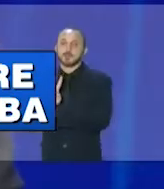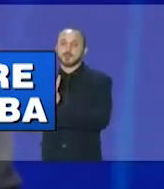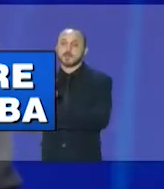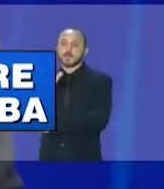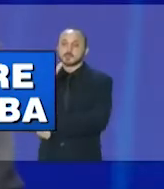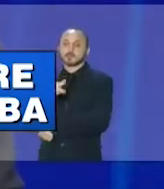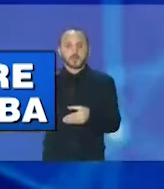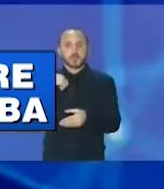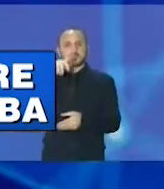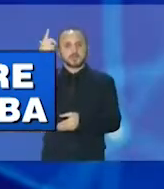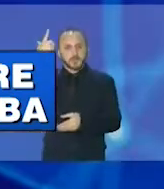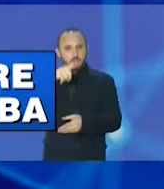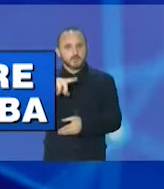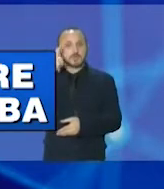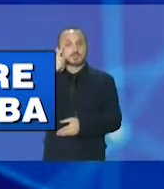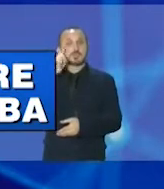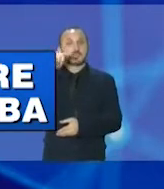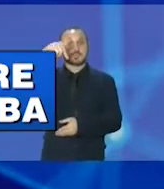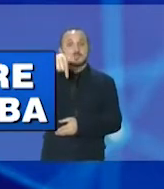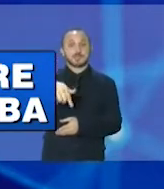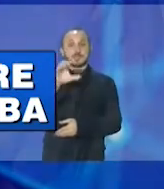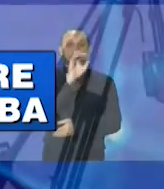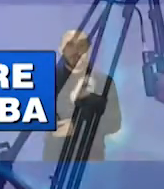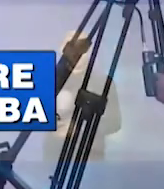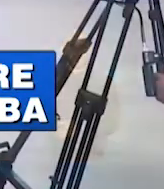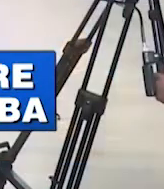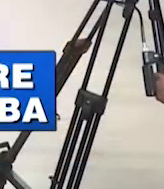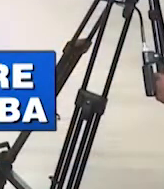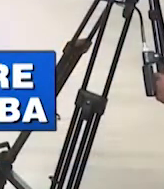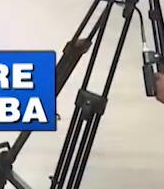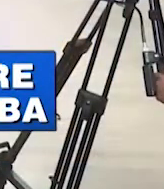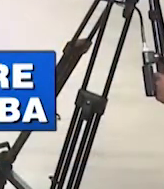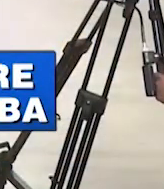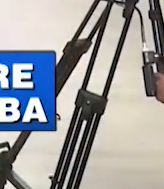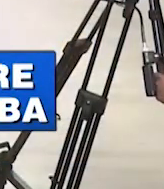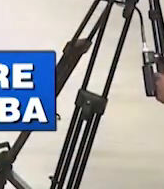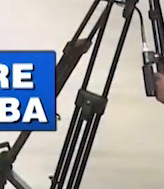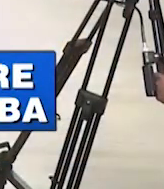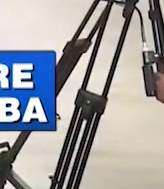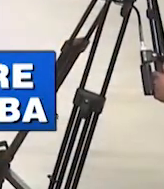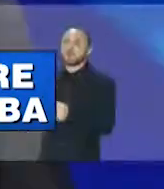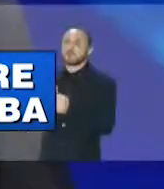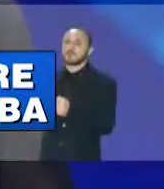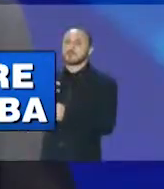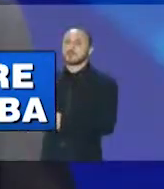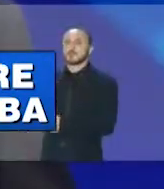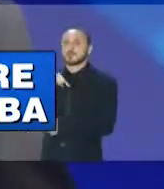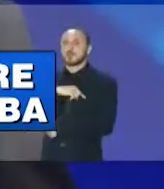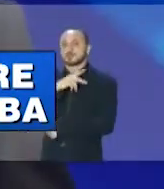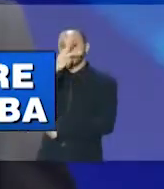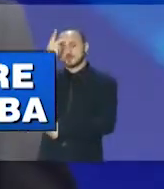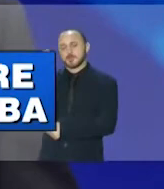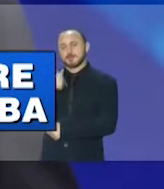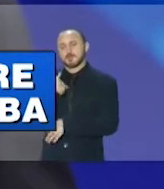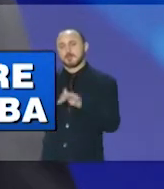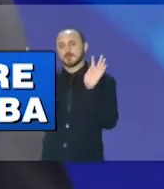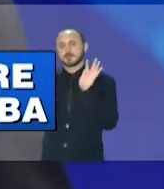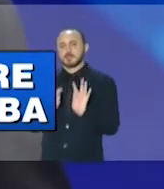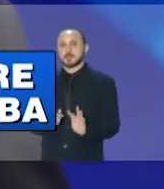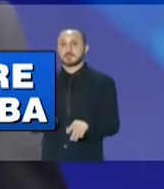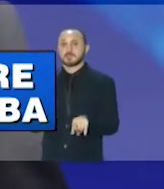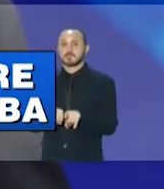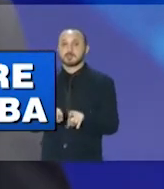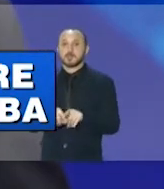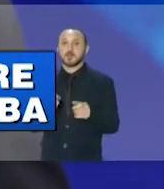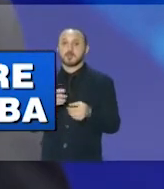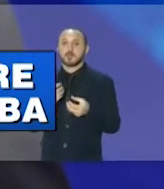segundo bloco, com perguntas e respostas diretas, os temas foram projetos de inclusão para deficientes, atendimento nas unidades de